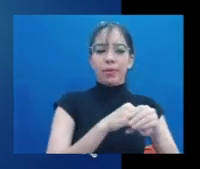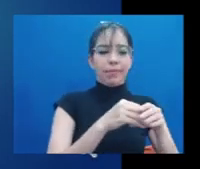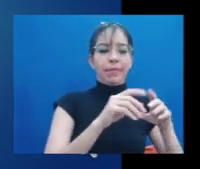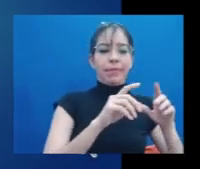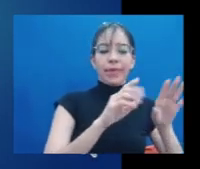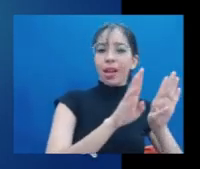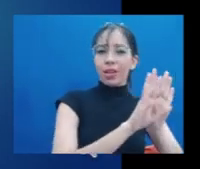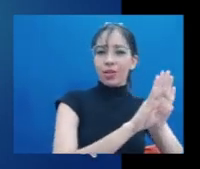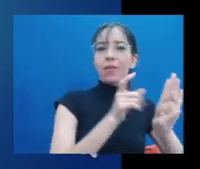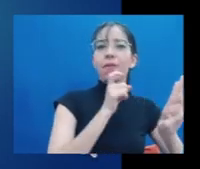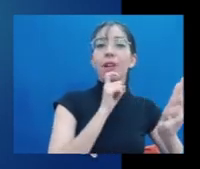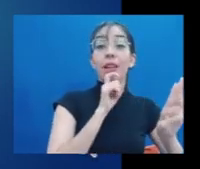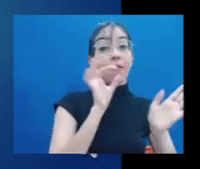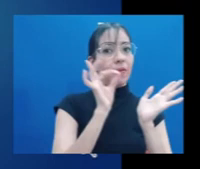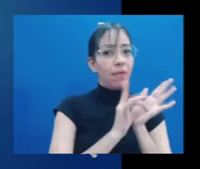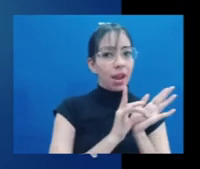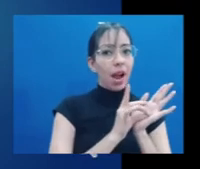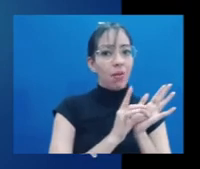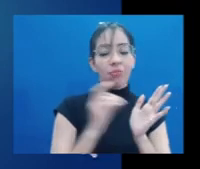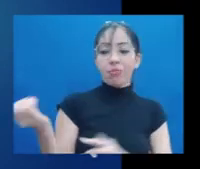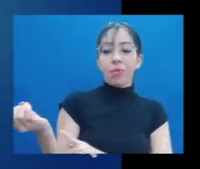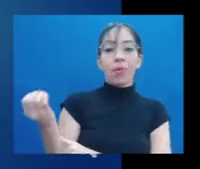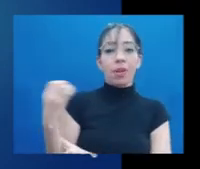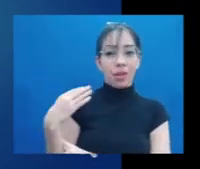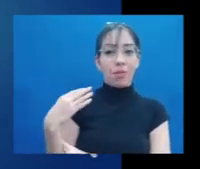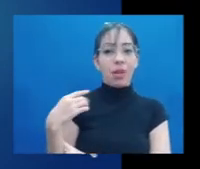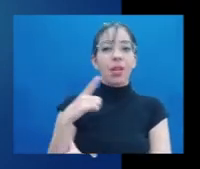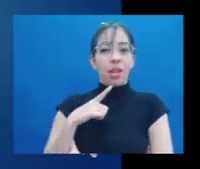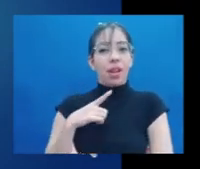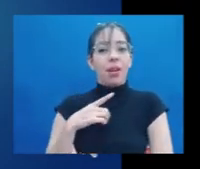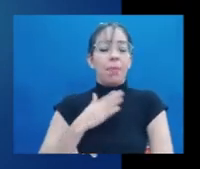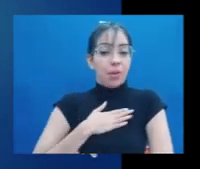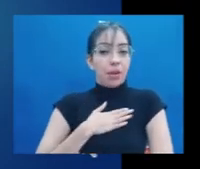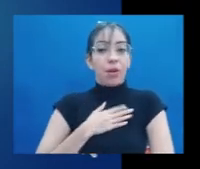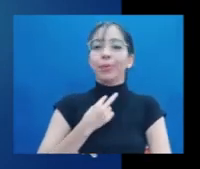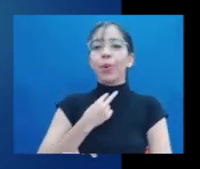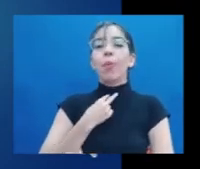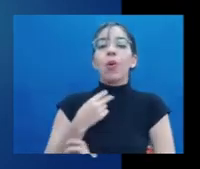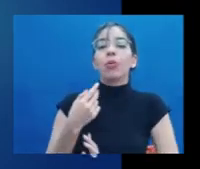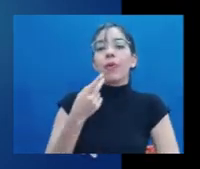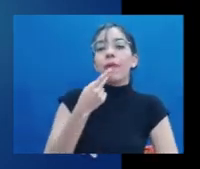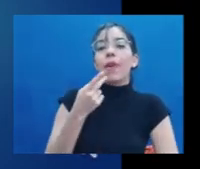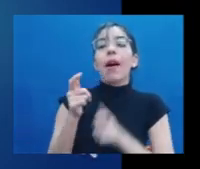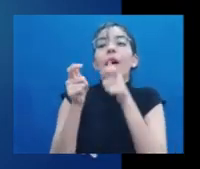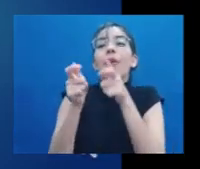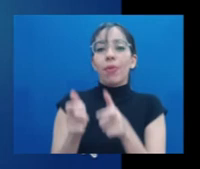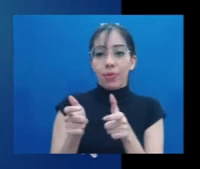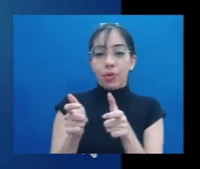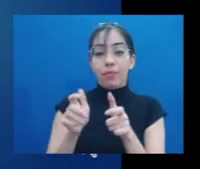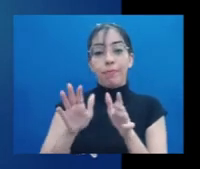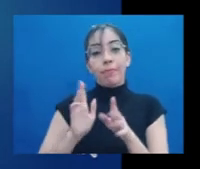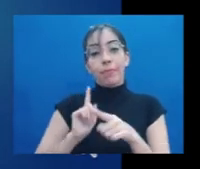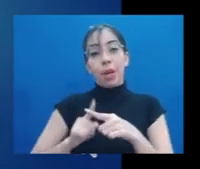vale o risco de armazenar esse produto dentro da geladeira. Né? Aqui, gente, é só para ressaltar